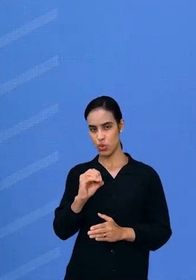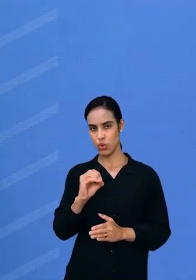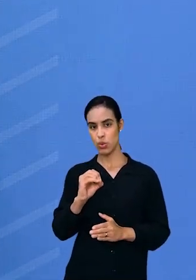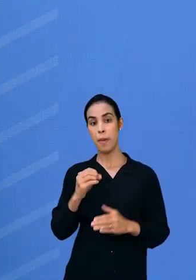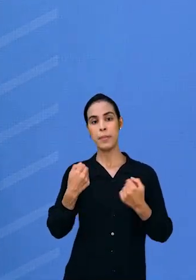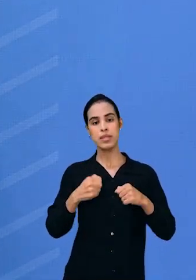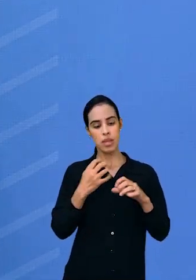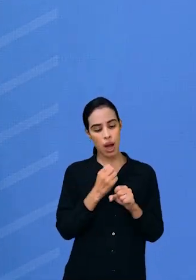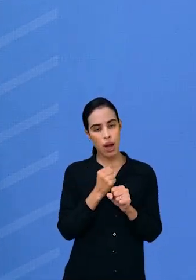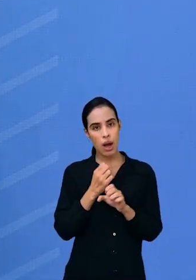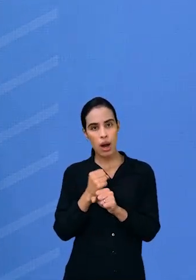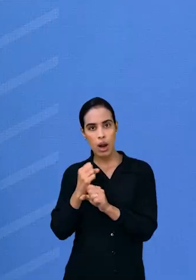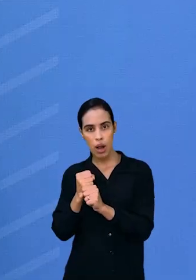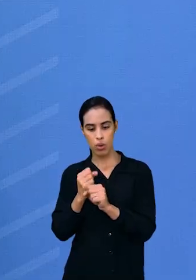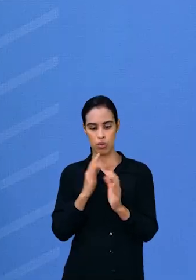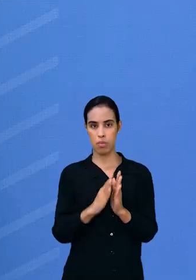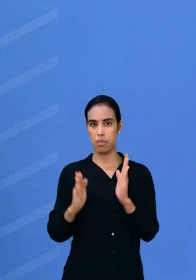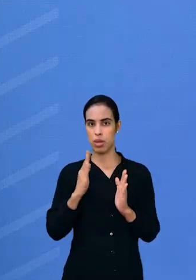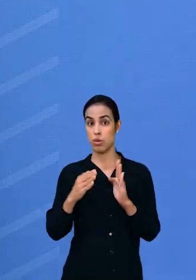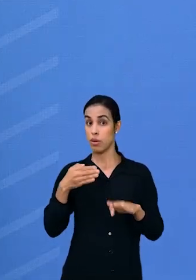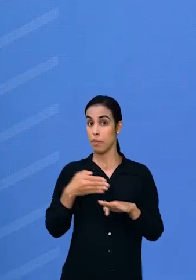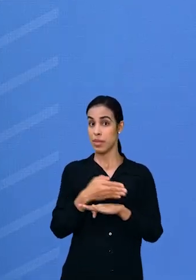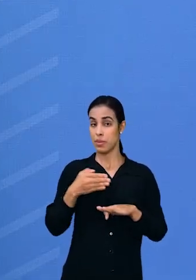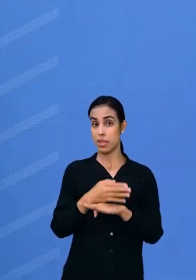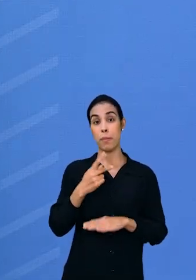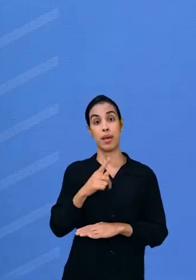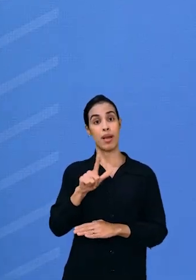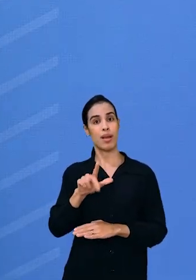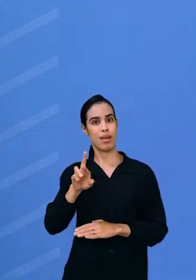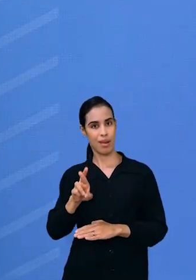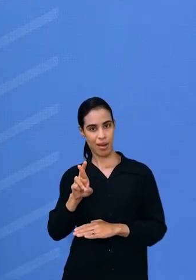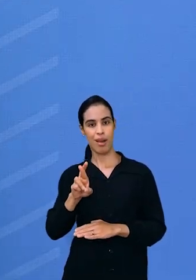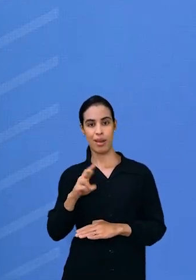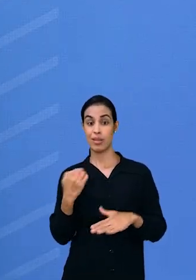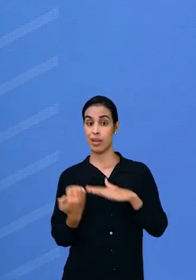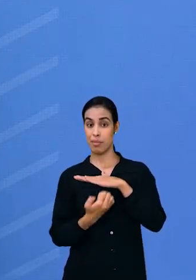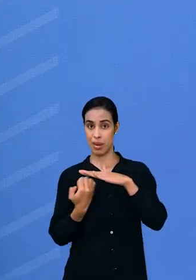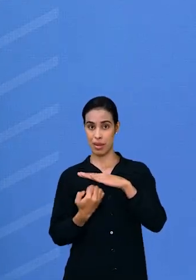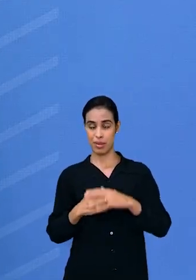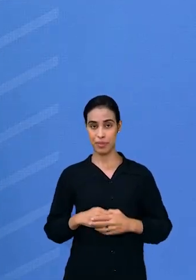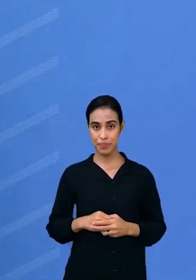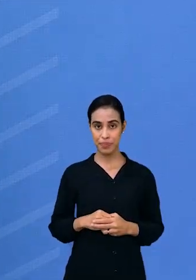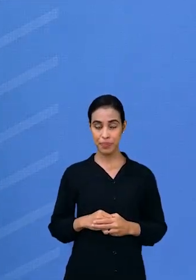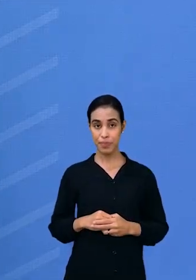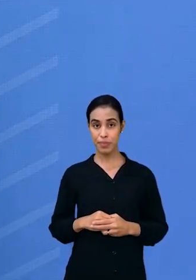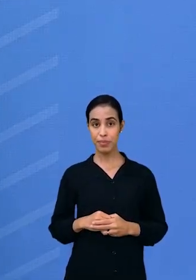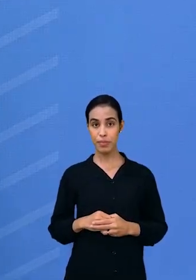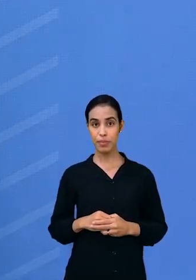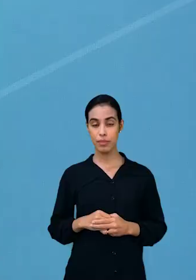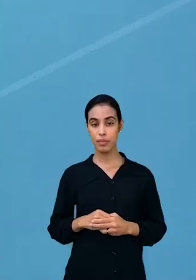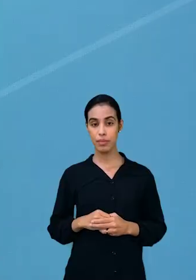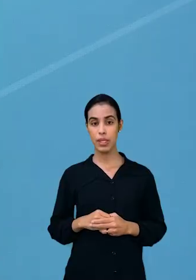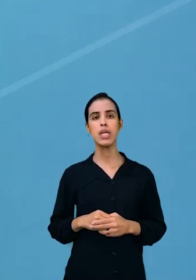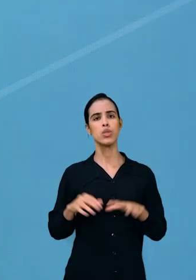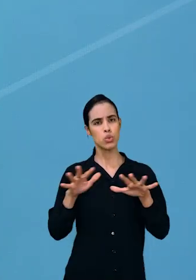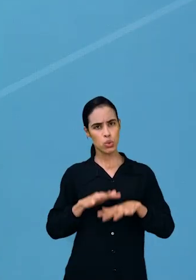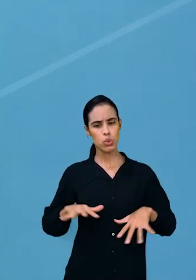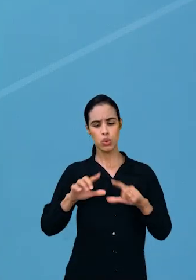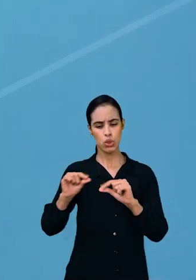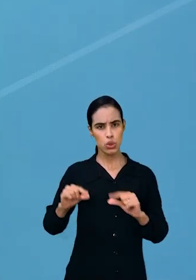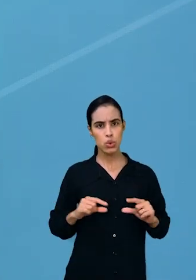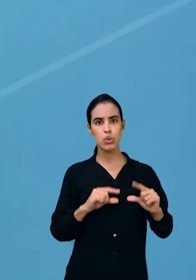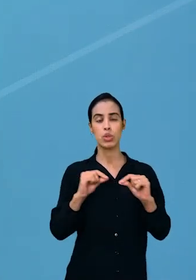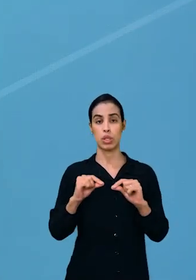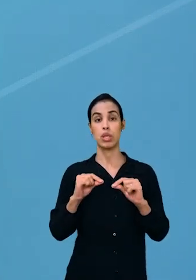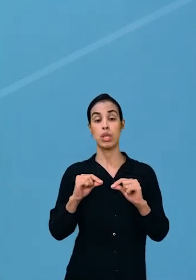indenizado deve ser considerado para o cálculo proporcional da participação nos lucros e resultados, a PLR. A decisão foi